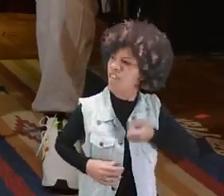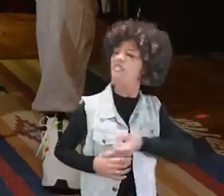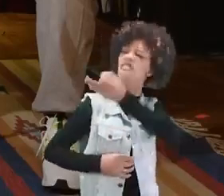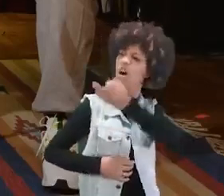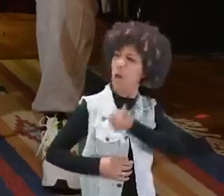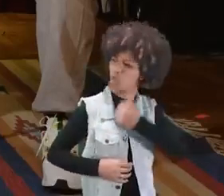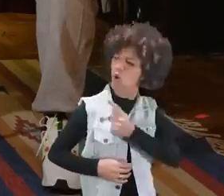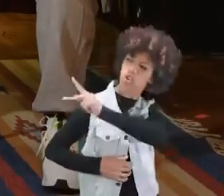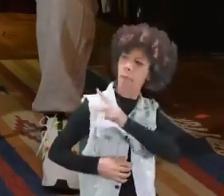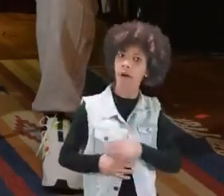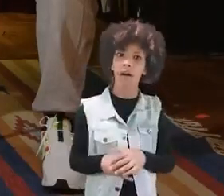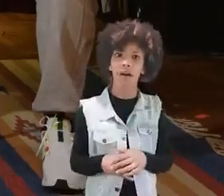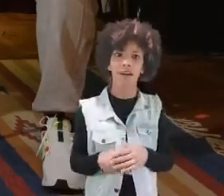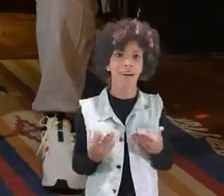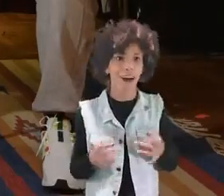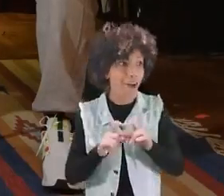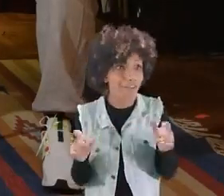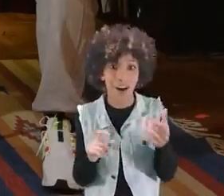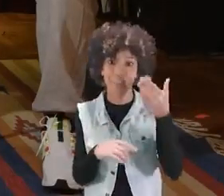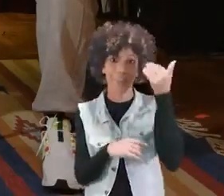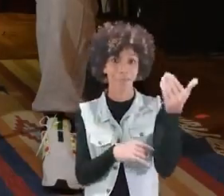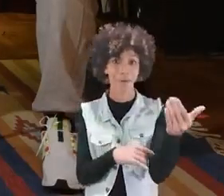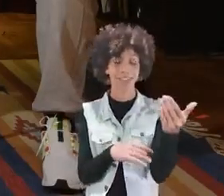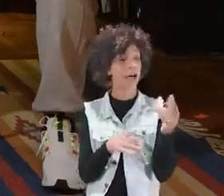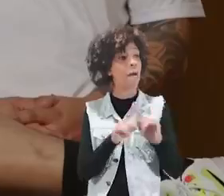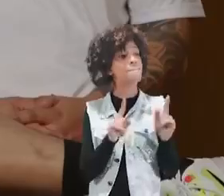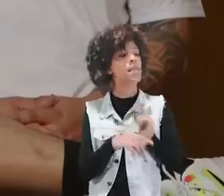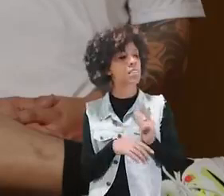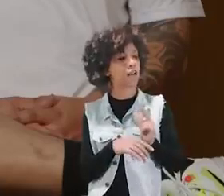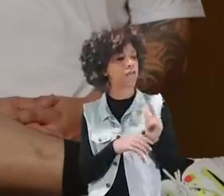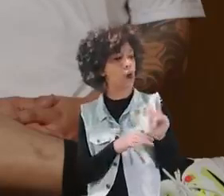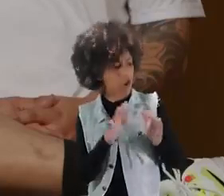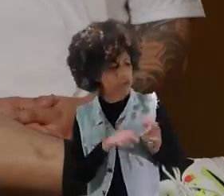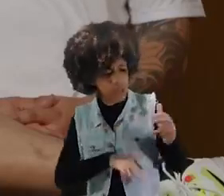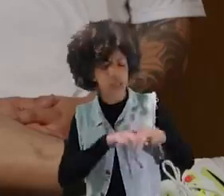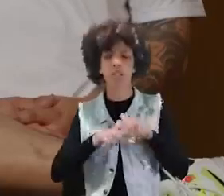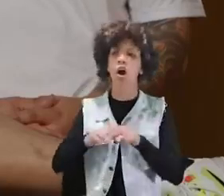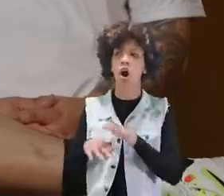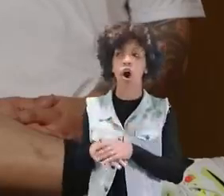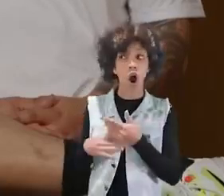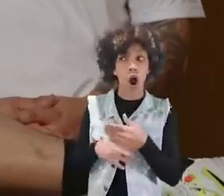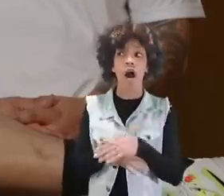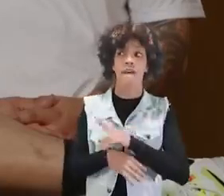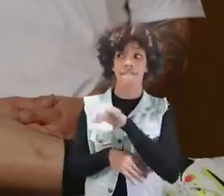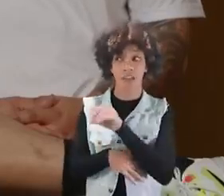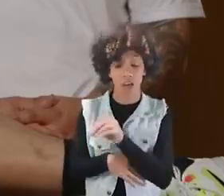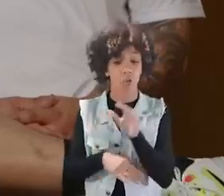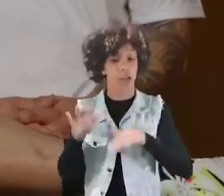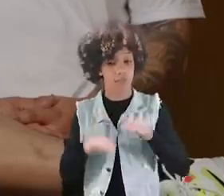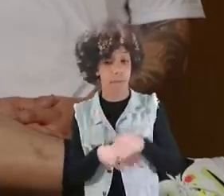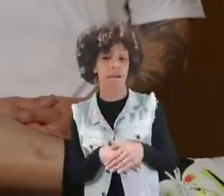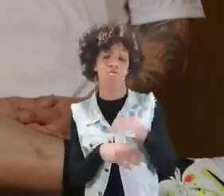frase foi um cara que sentou numa numa entrevista coletiva e falou a torcida do Vasco tem que aprender